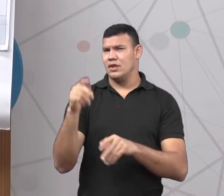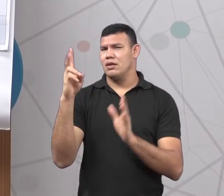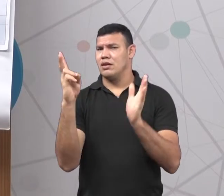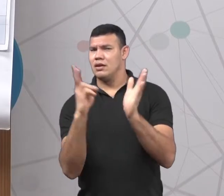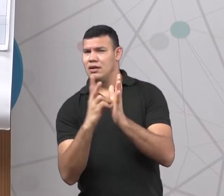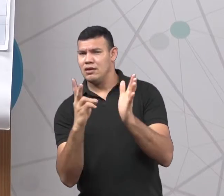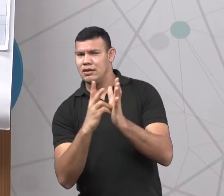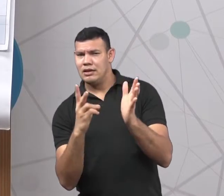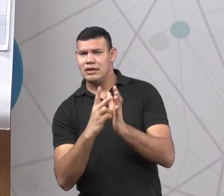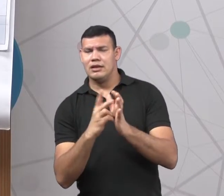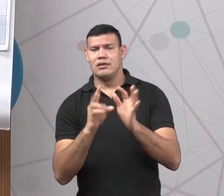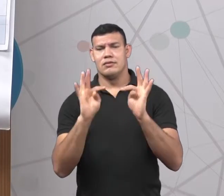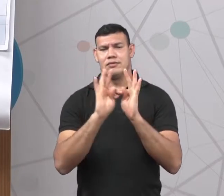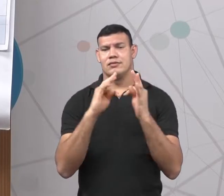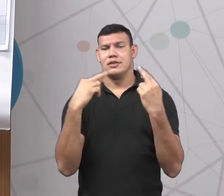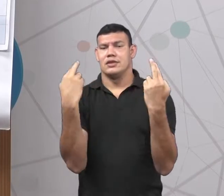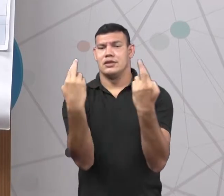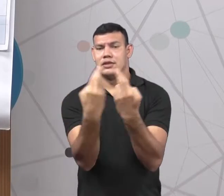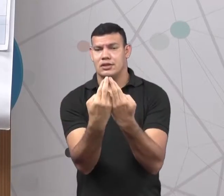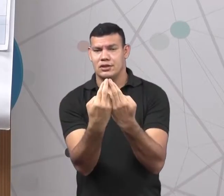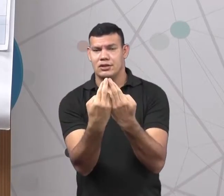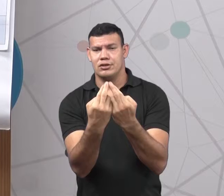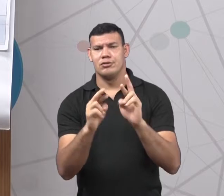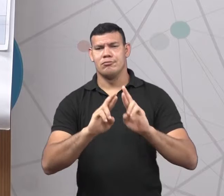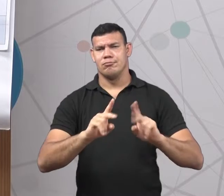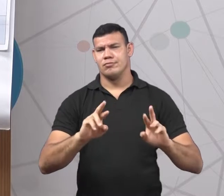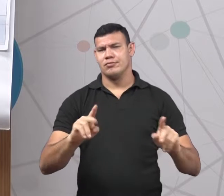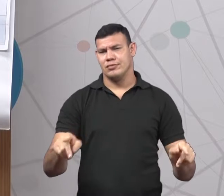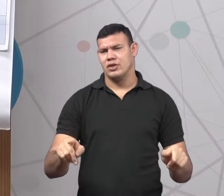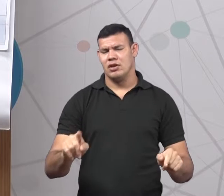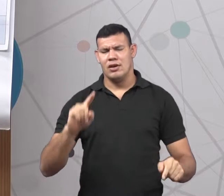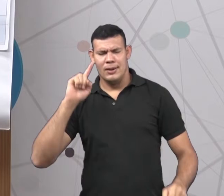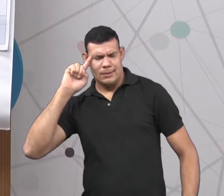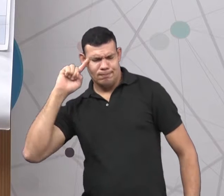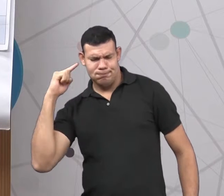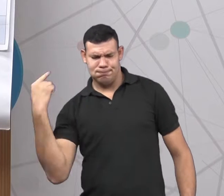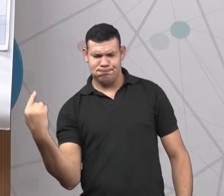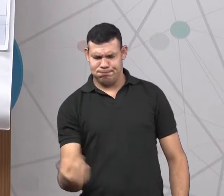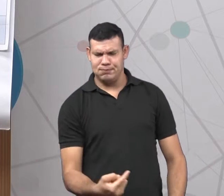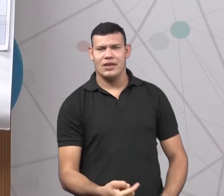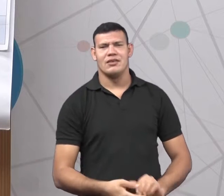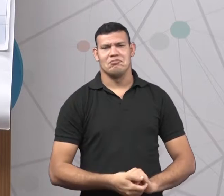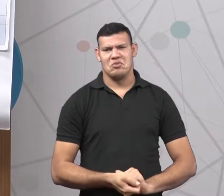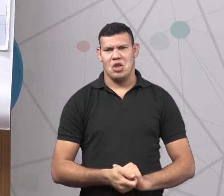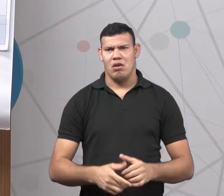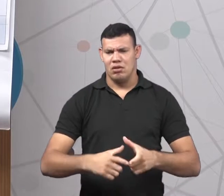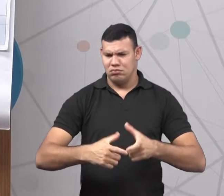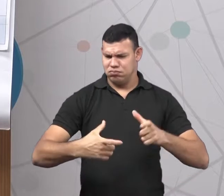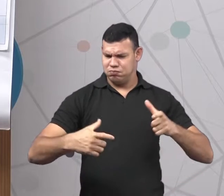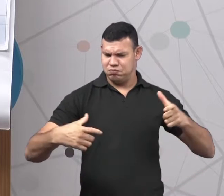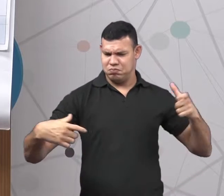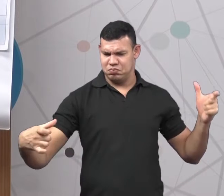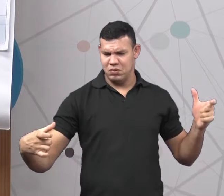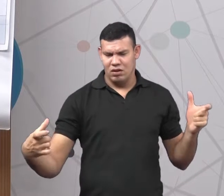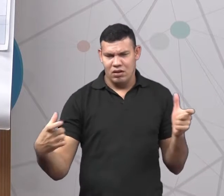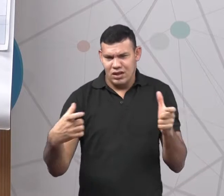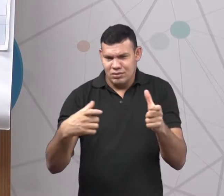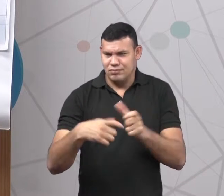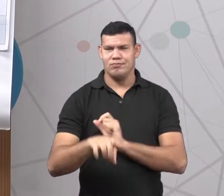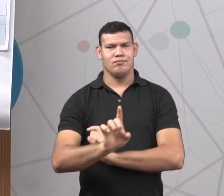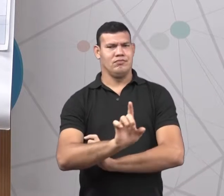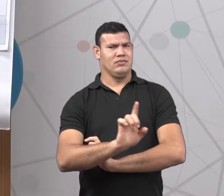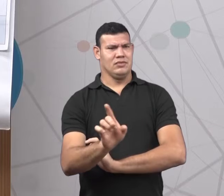que a gente falou que a quantidade de povos indígenas eram muito, né? Não eram poucos indígenas que viviam